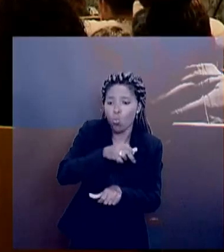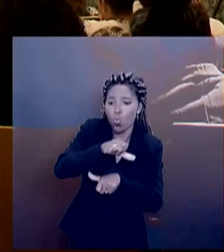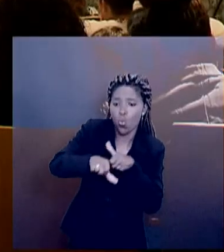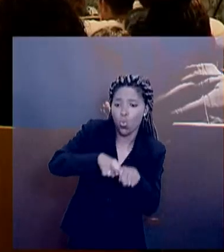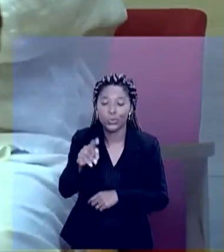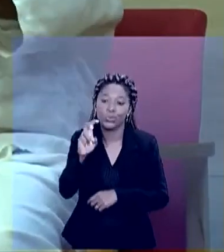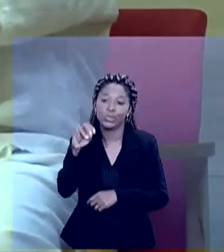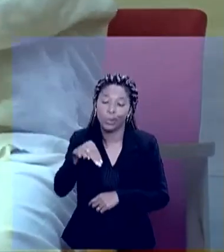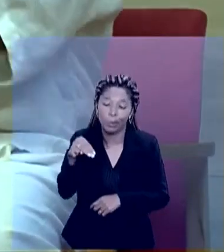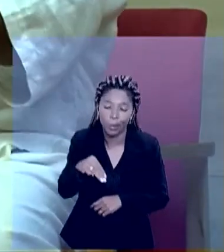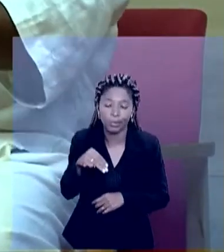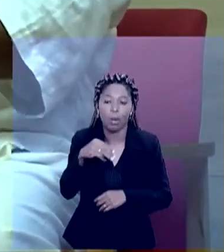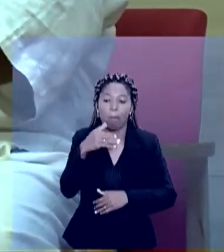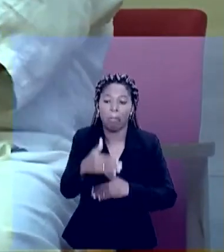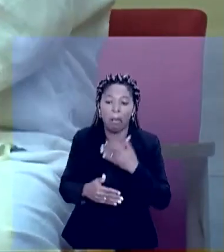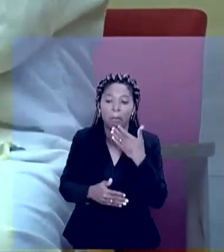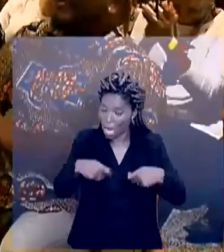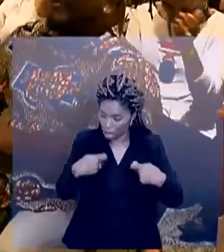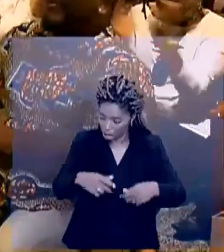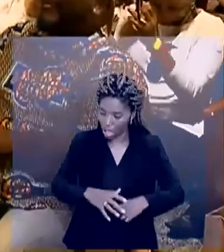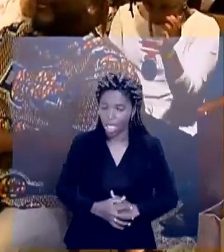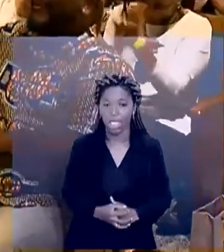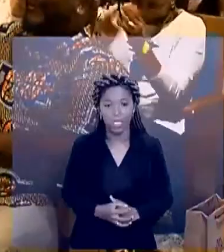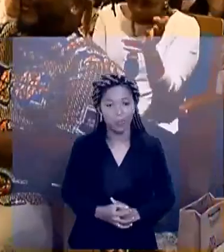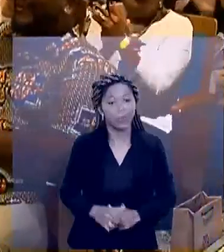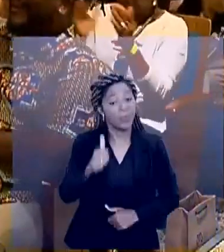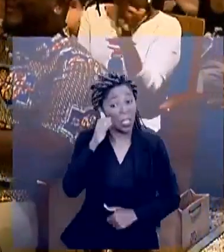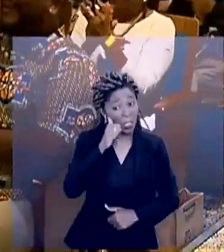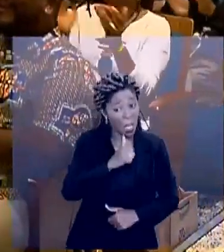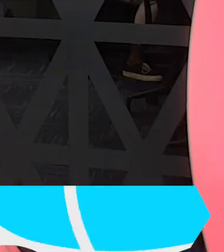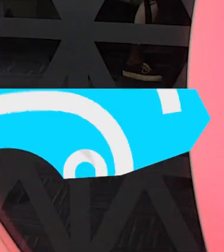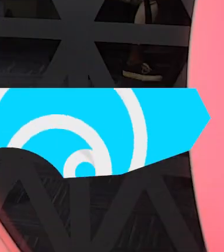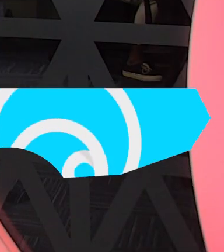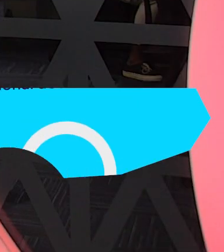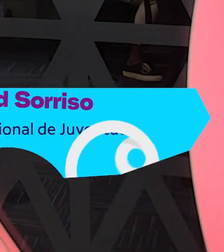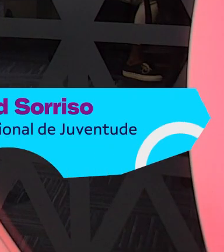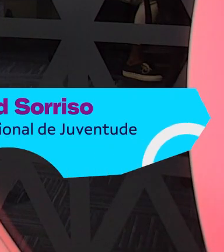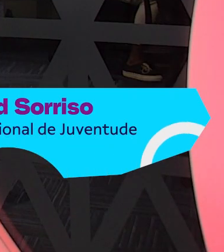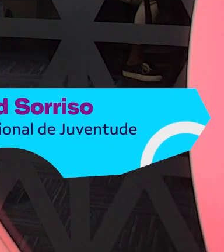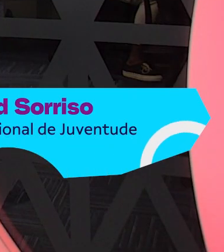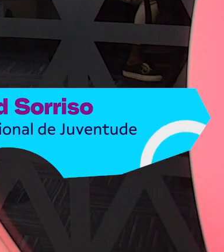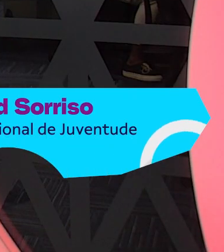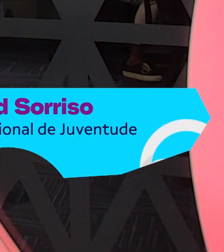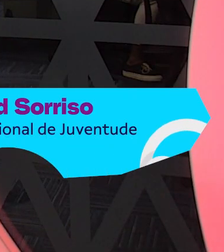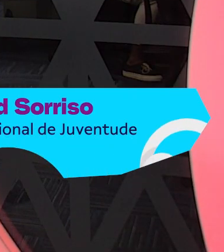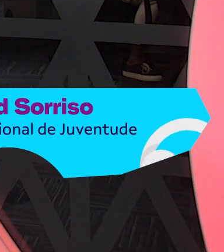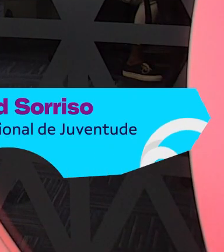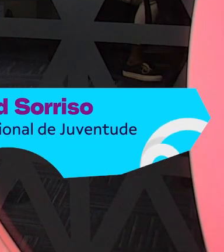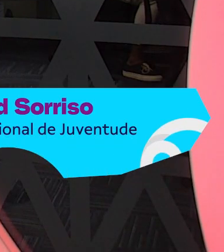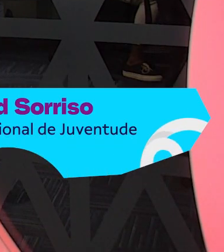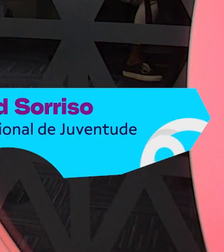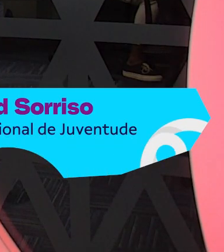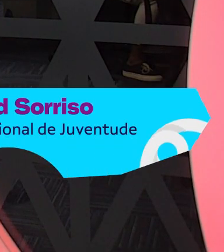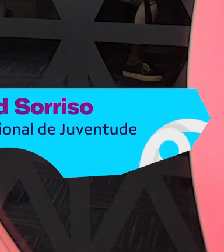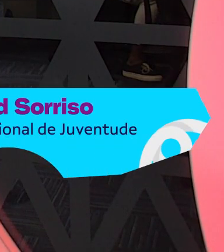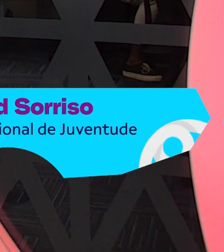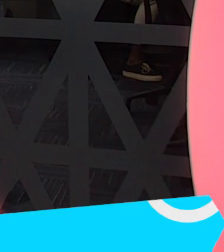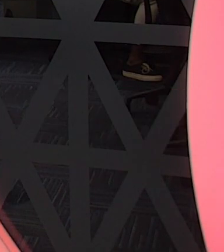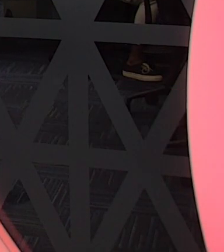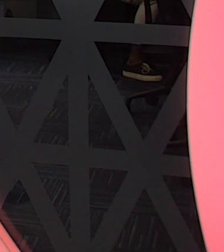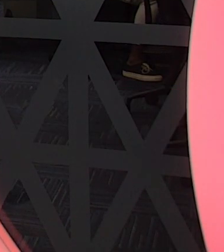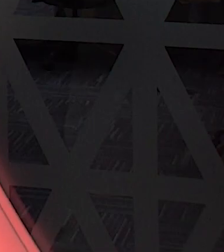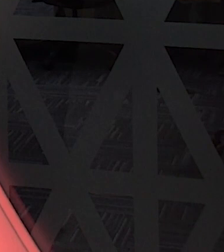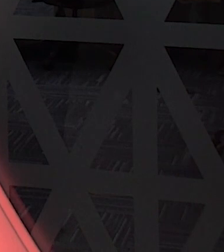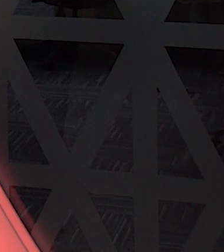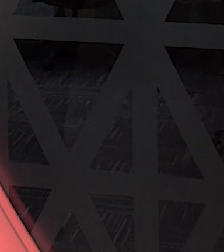gente poder falar para as crianças, para os adolescentes, para quem está na escola, que nós existimos e que nós construímos também esse país, também